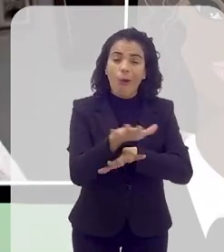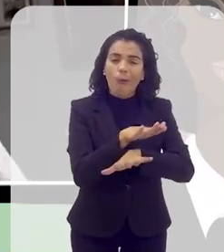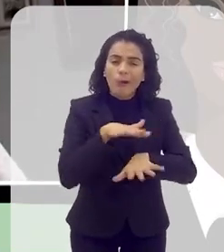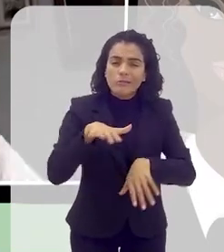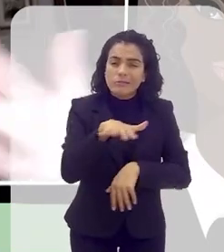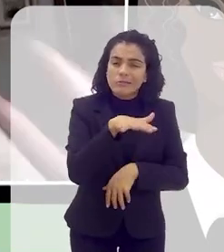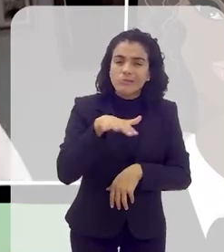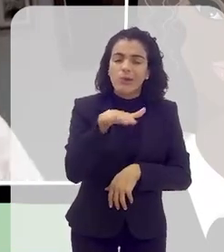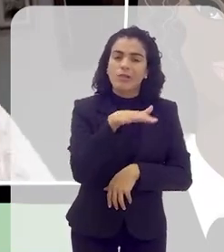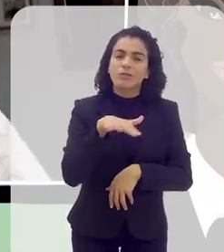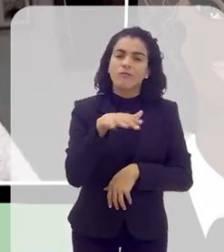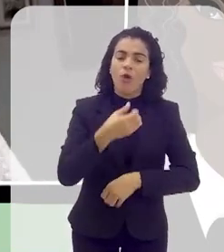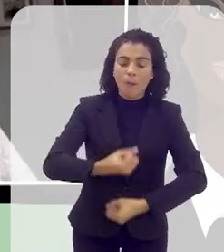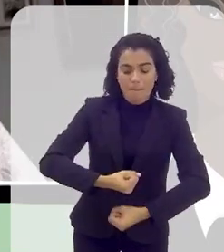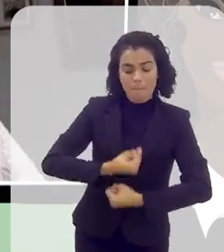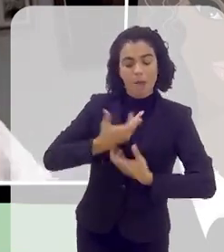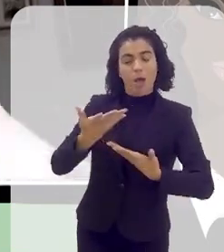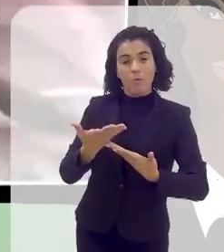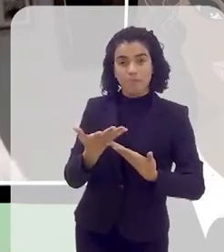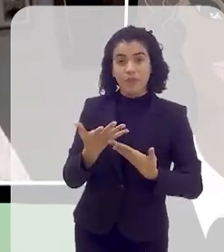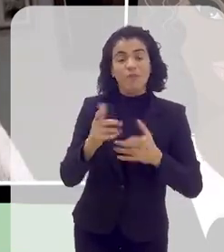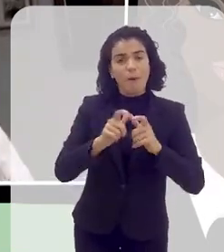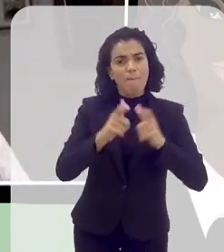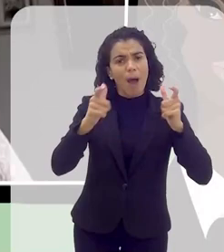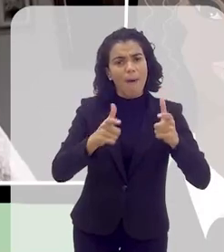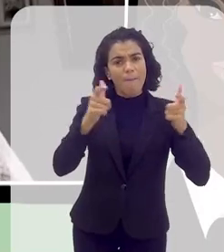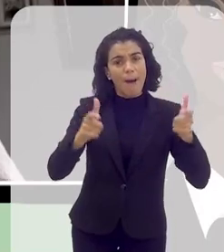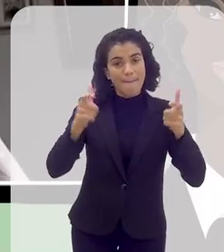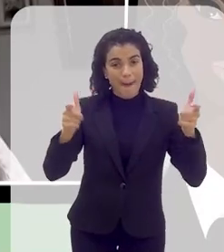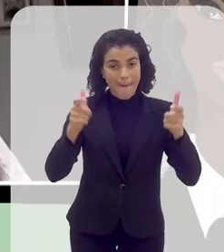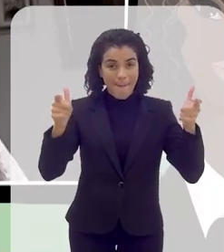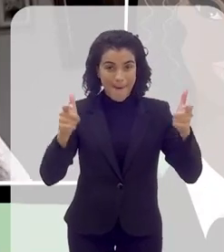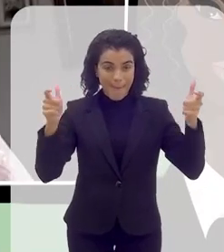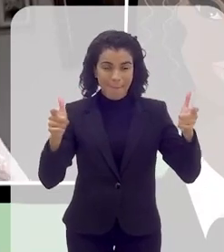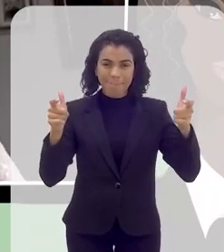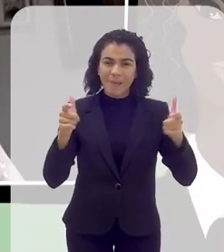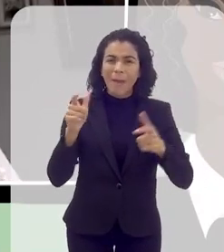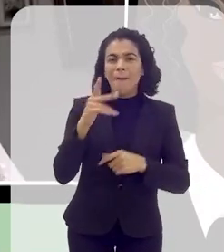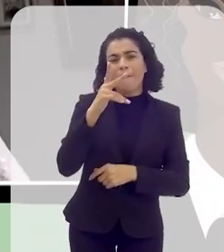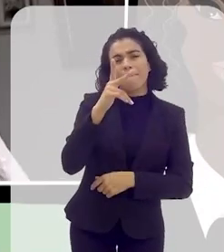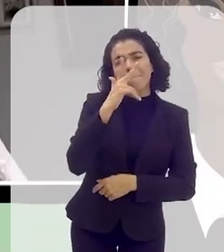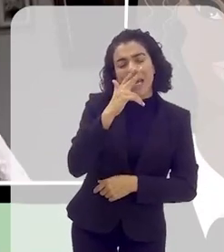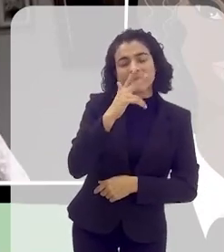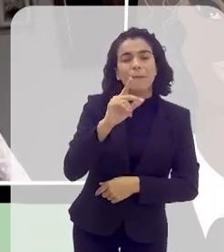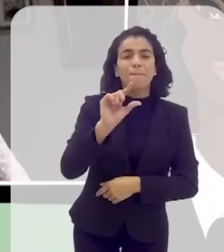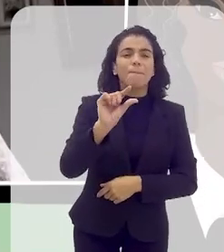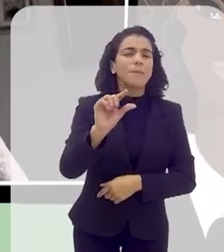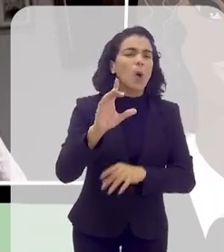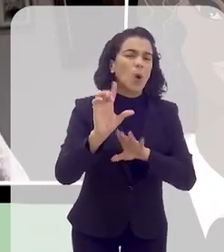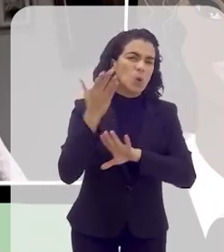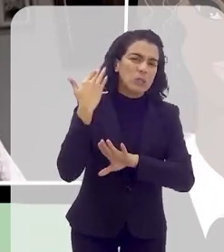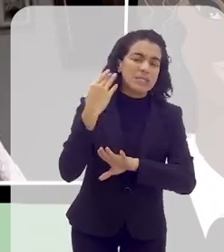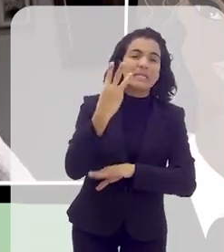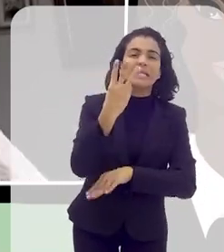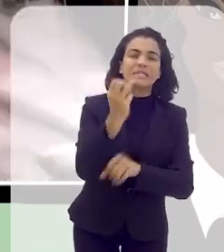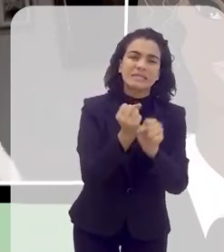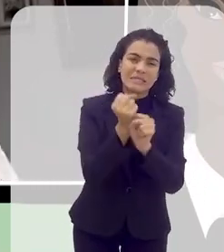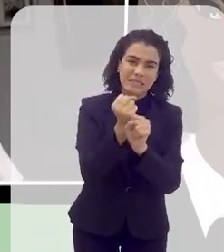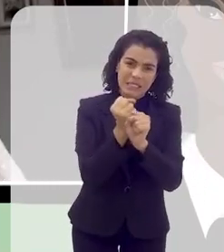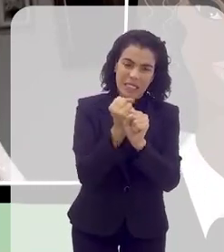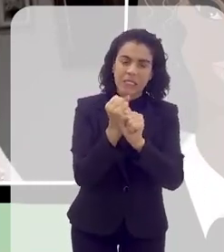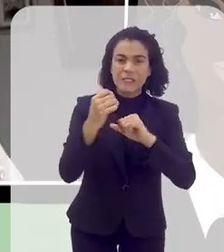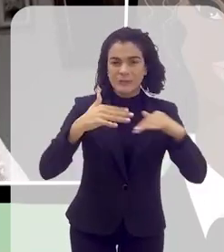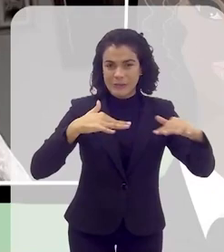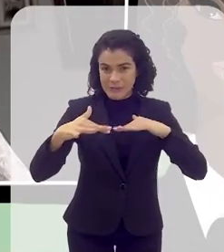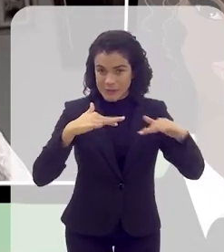foram sendo externalizadas, e isso foi crescendo, né? Tem pouco mais de 3 anos o movimento, então a gente